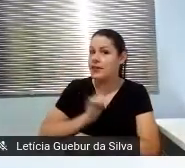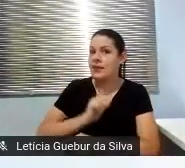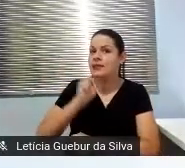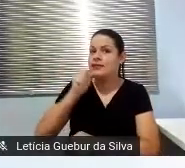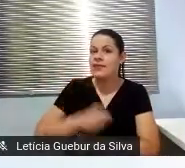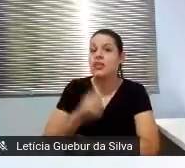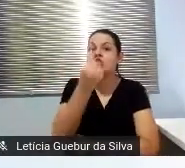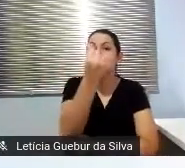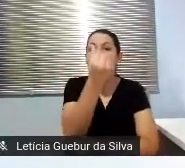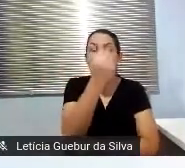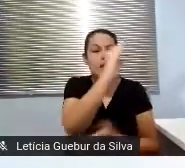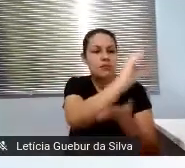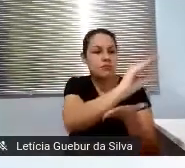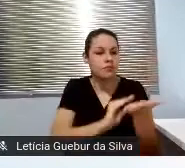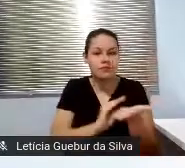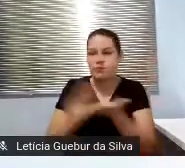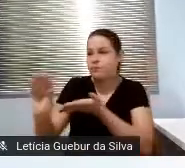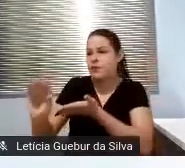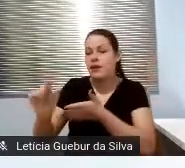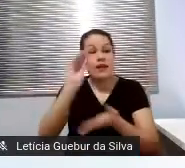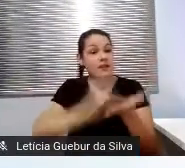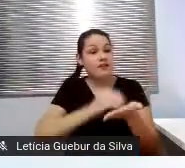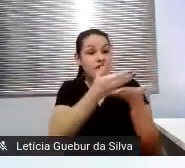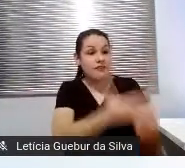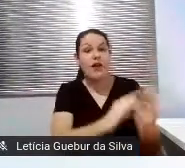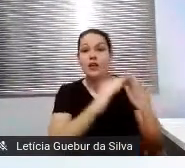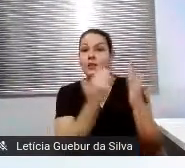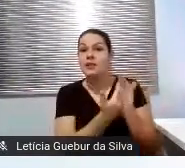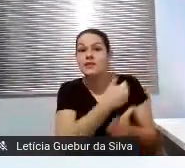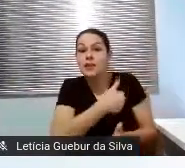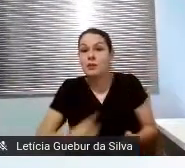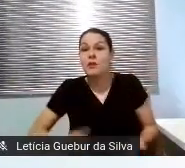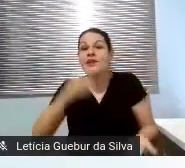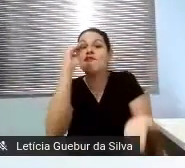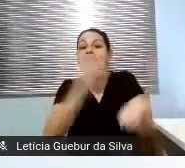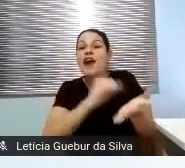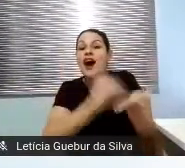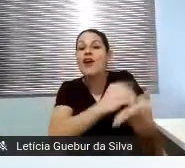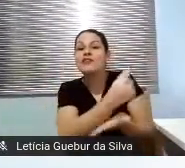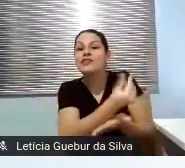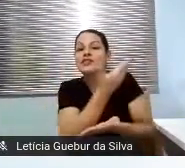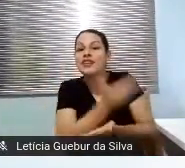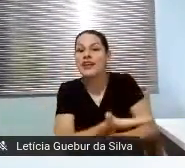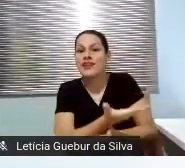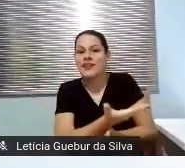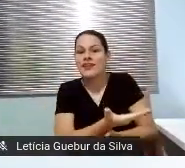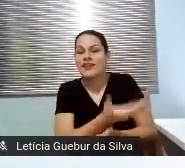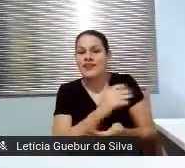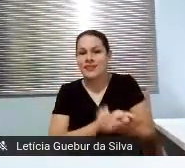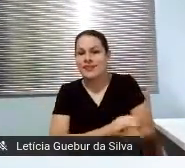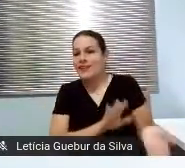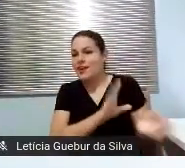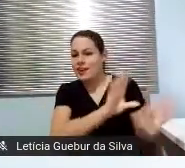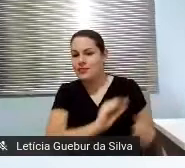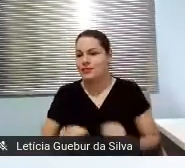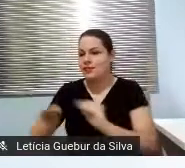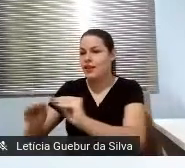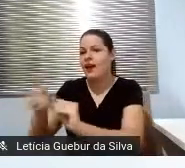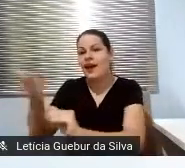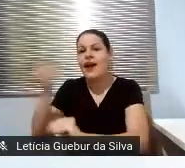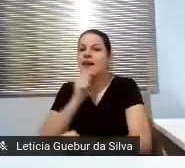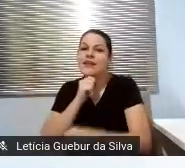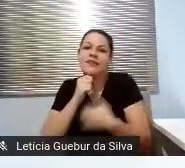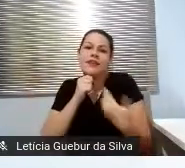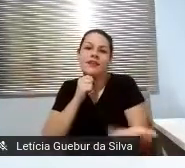canalização desse recurso que, obviamente, vai faltar para a educação pública efetivamente. É pública efetivamente, sim. Exatamente.